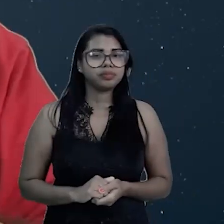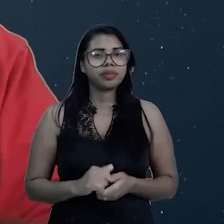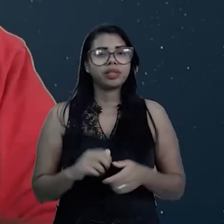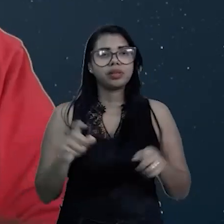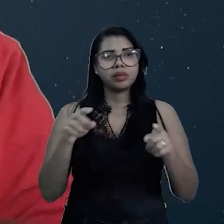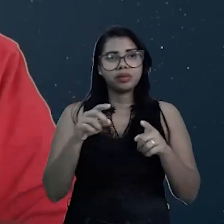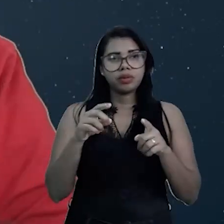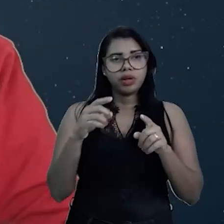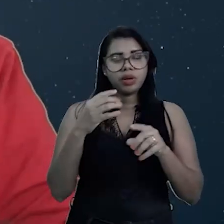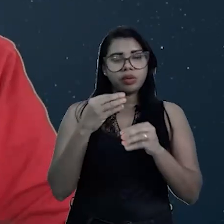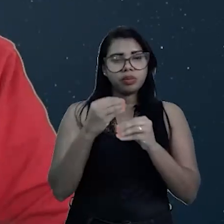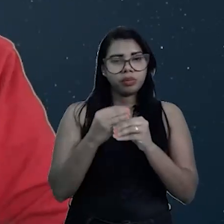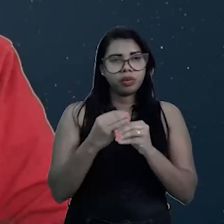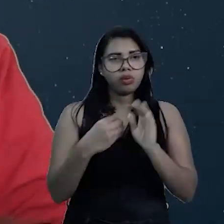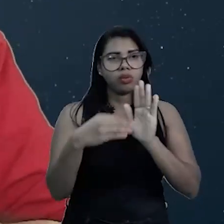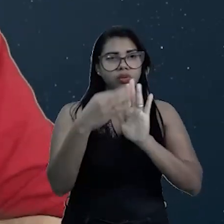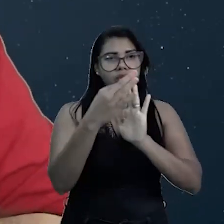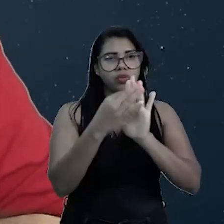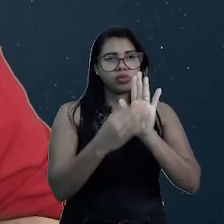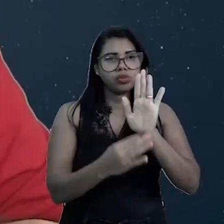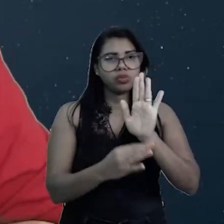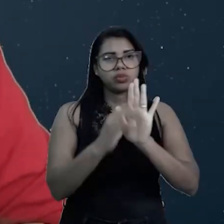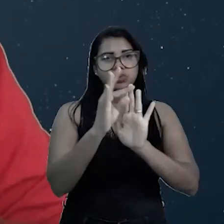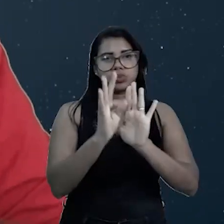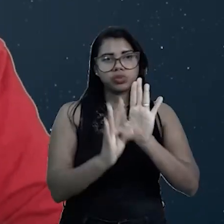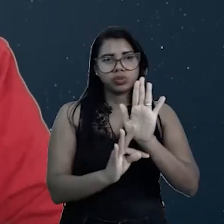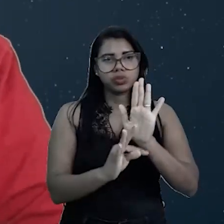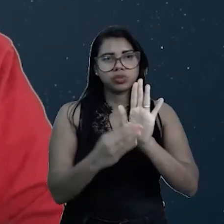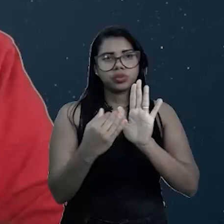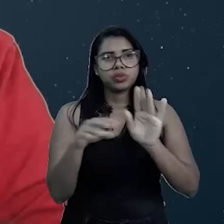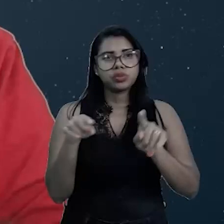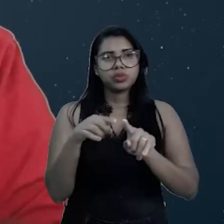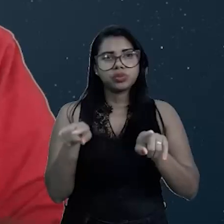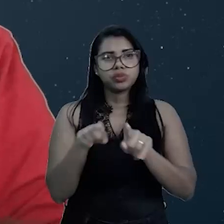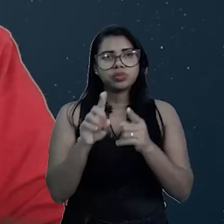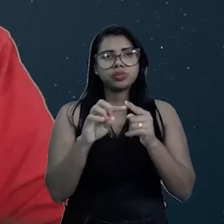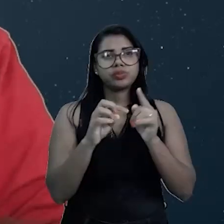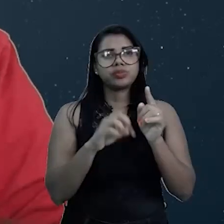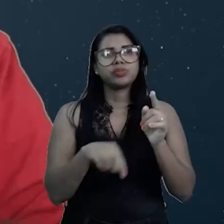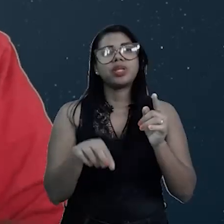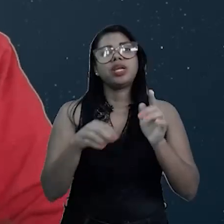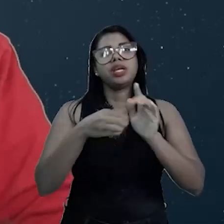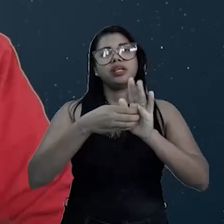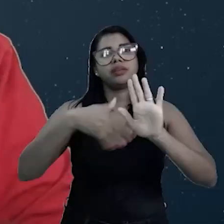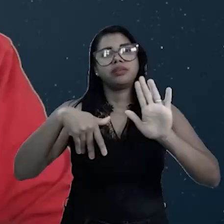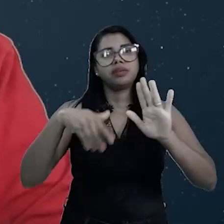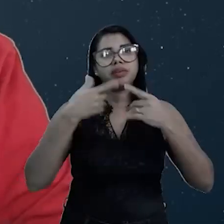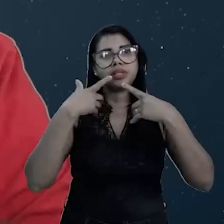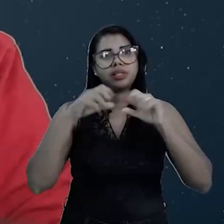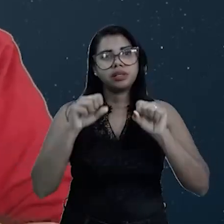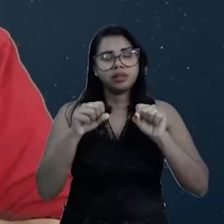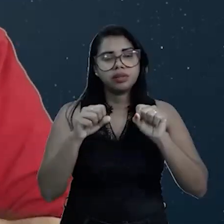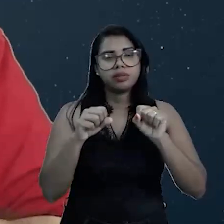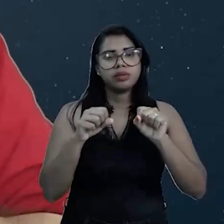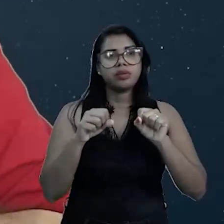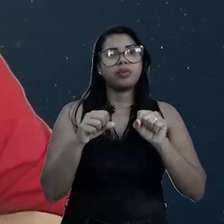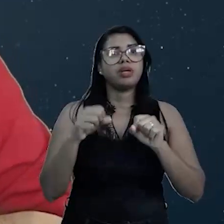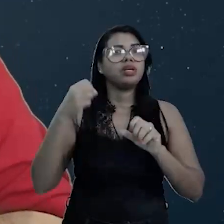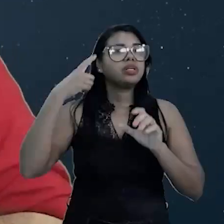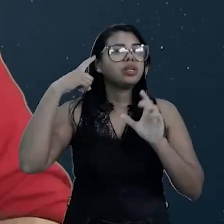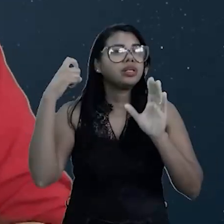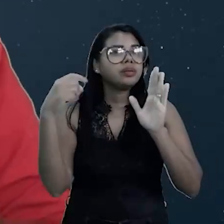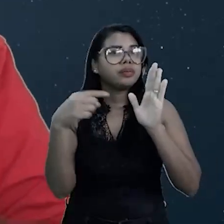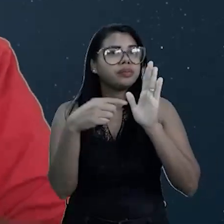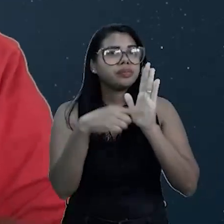uma musicalidade ao texto. A outra figura de linguagem, a outra figura de som é a onomatopeia. A